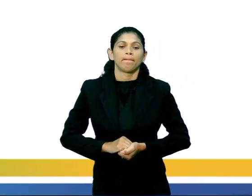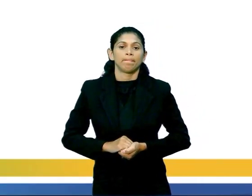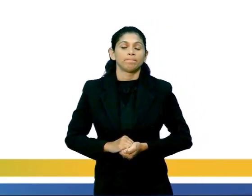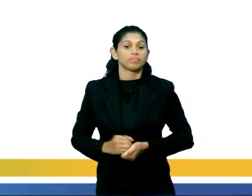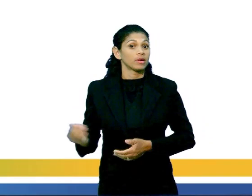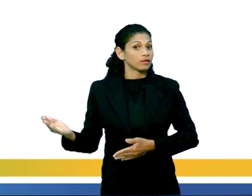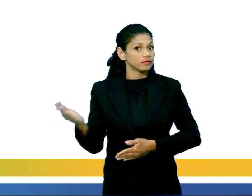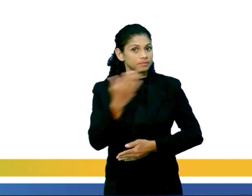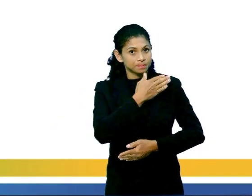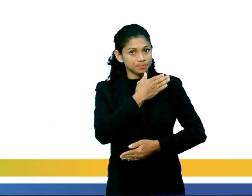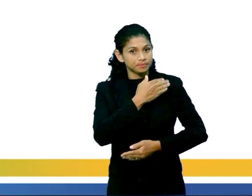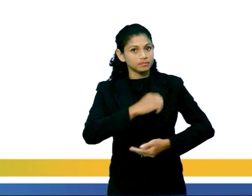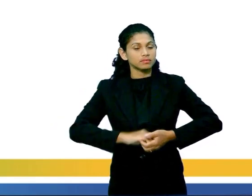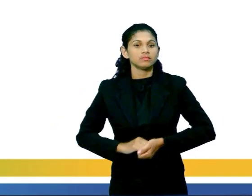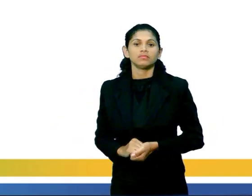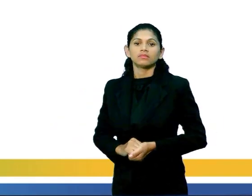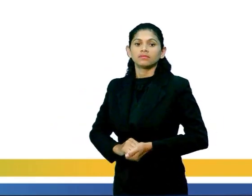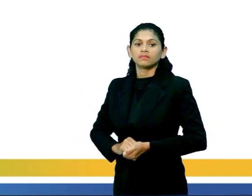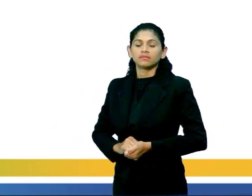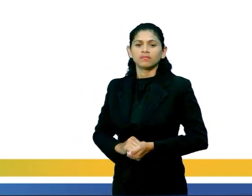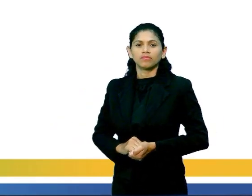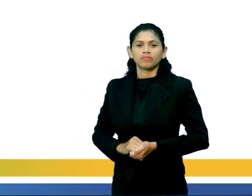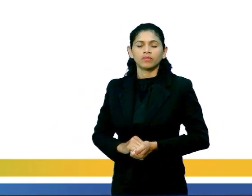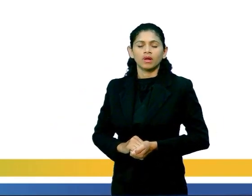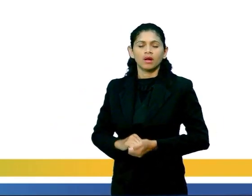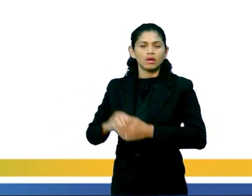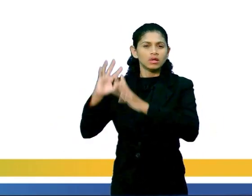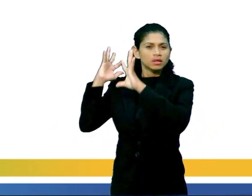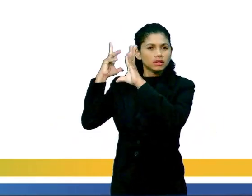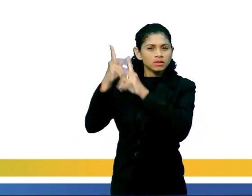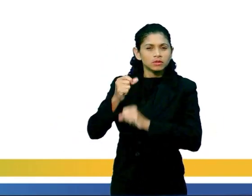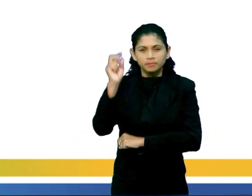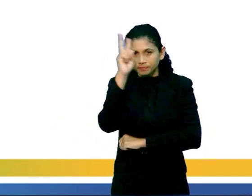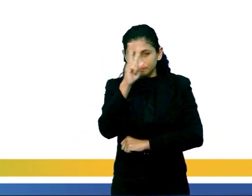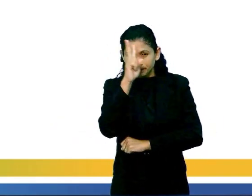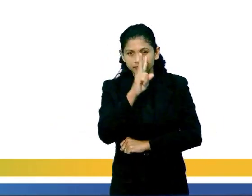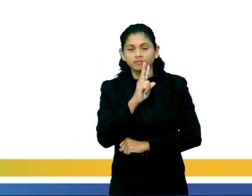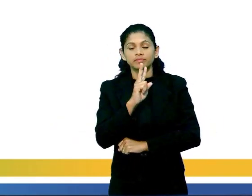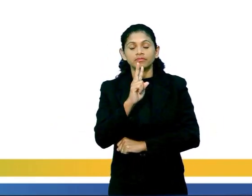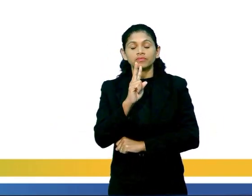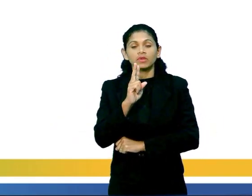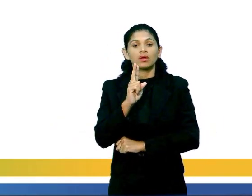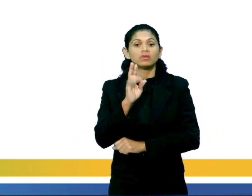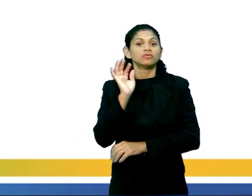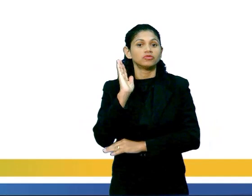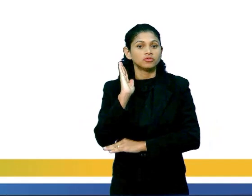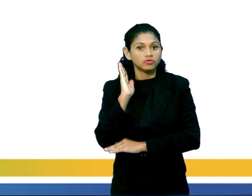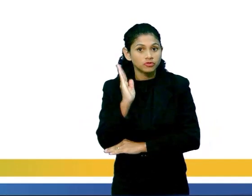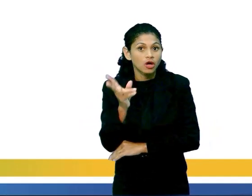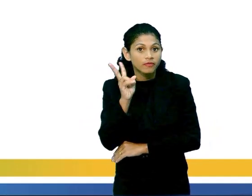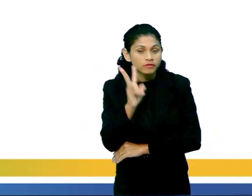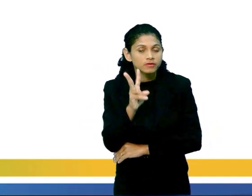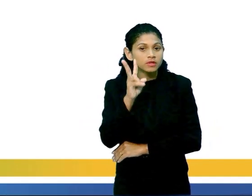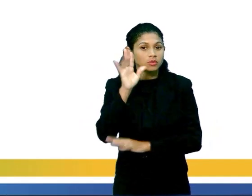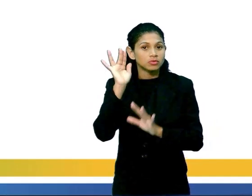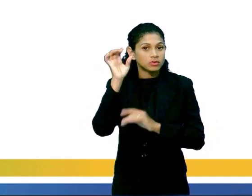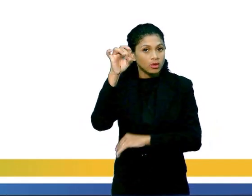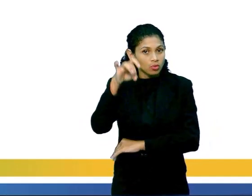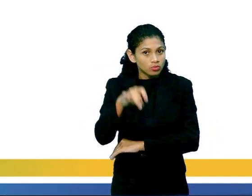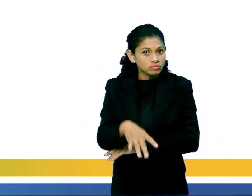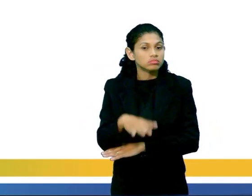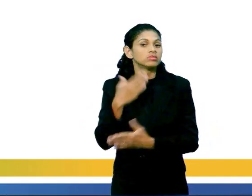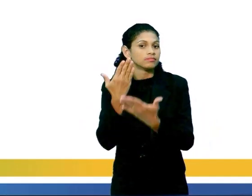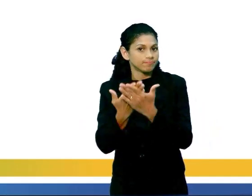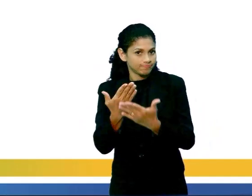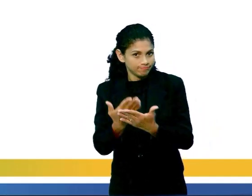Vamos lá. Só relembrando, porque nós já vimos isso na nossa última aula, está assim: o que é uma